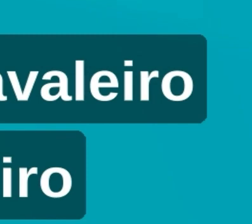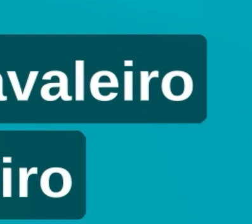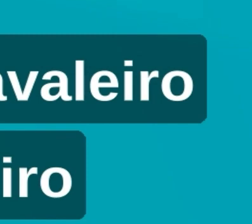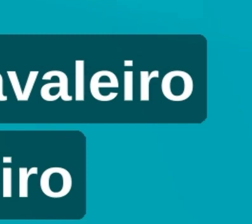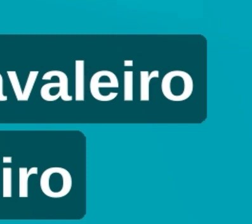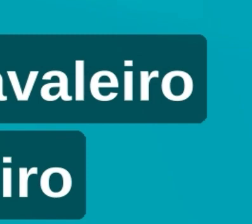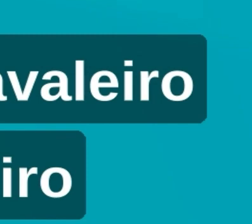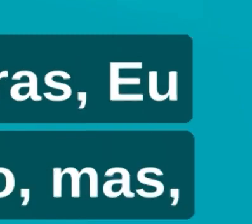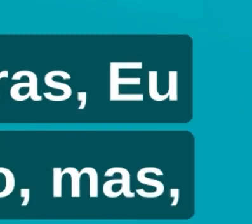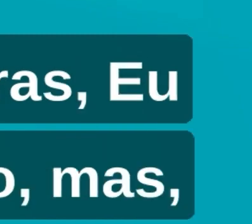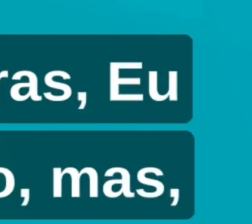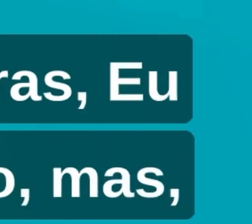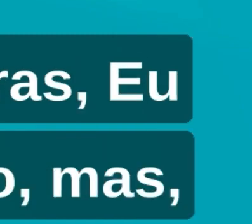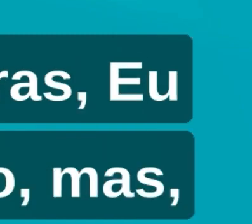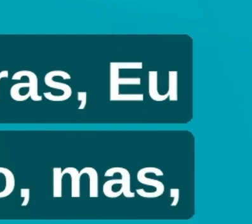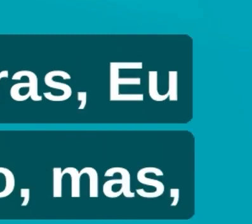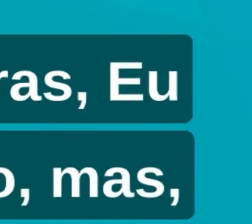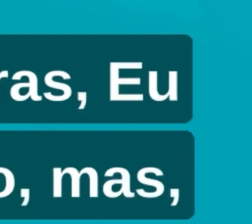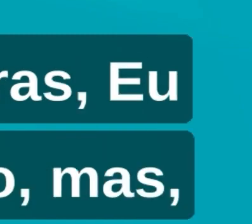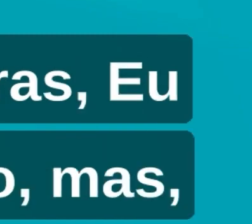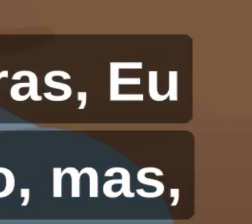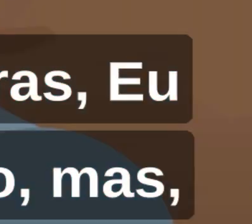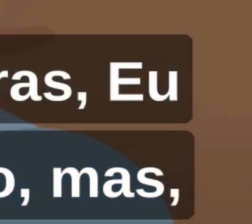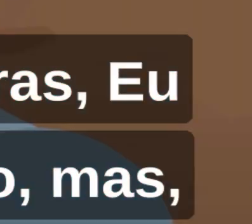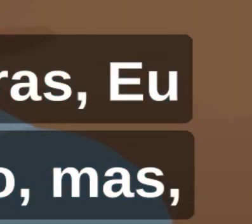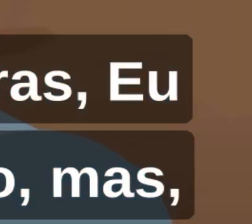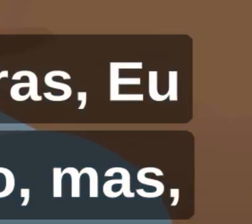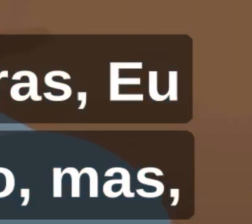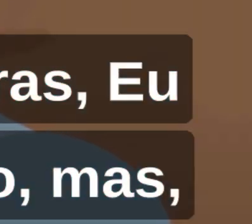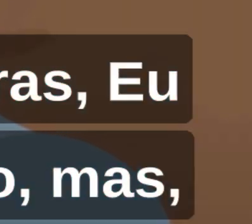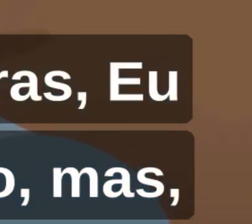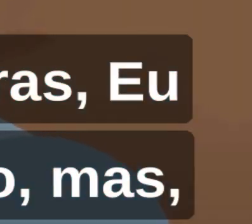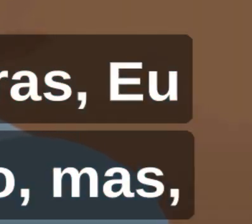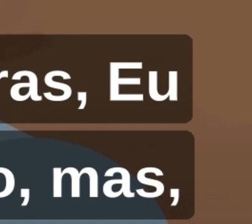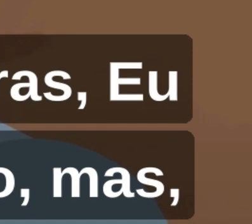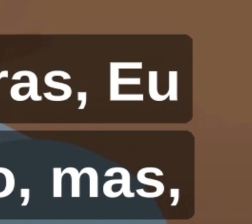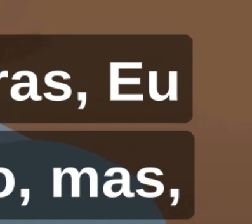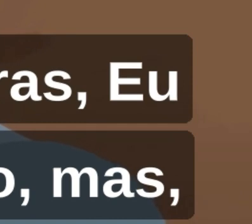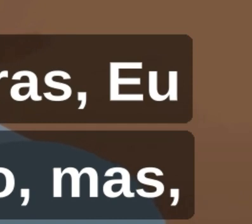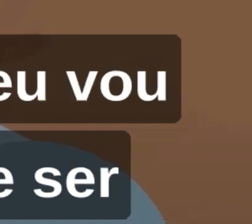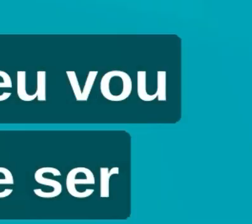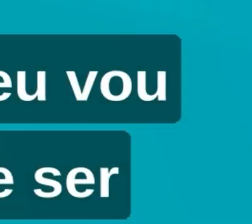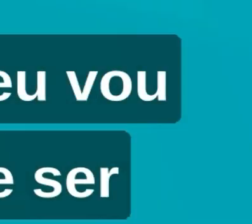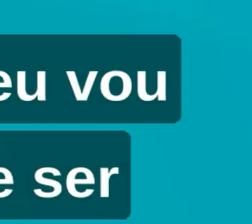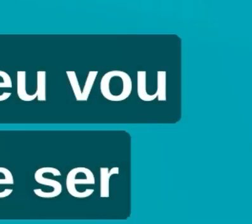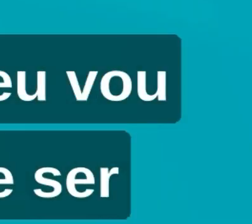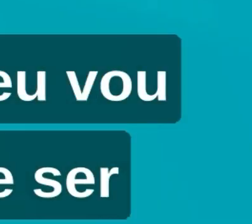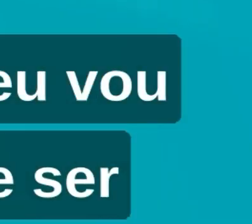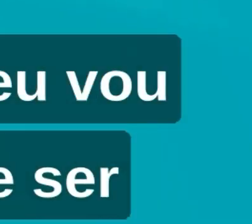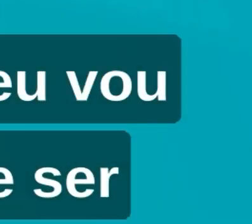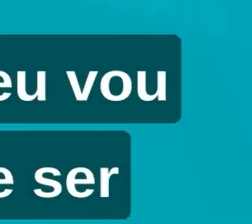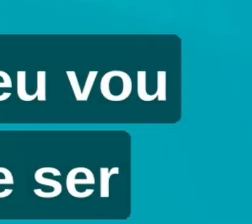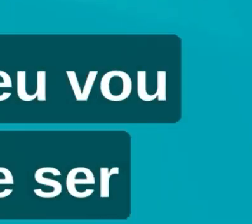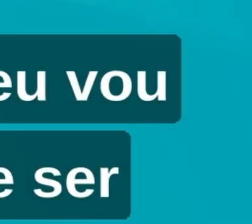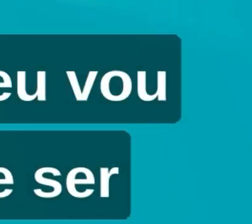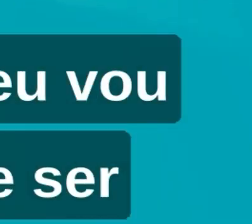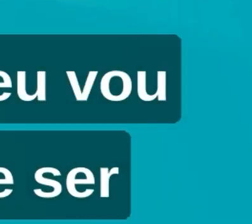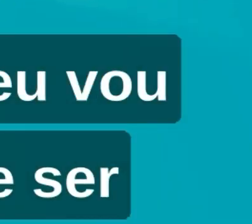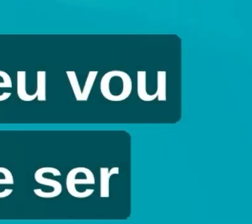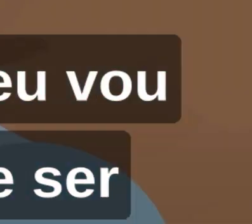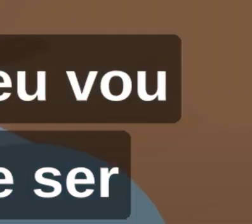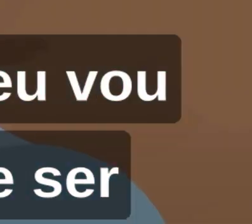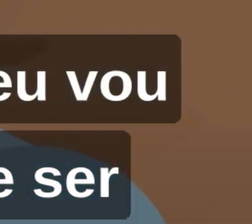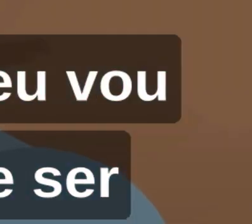de um fiel escudeiro e companheiro de aventuras. Eu não posso prometer muito, mas se conseguirmos fortuna e glória, eu vou